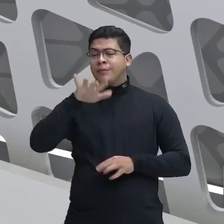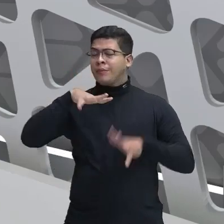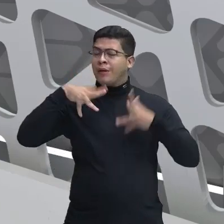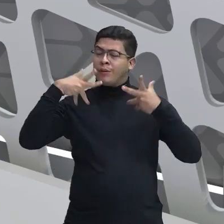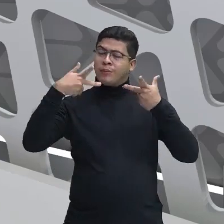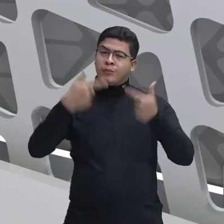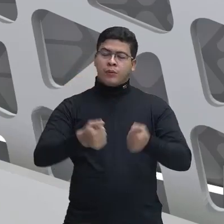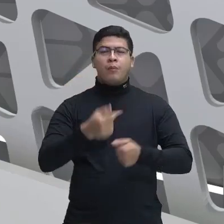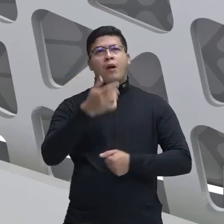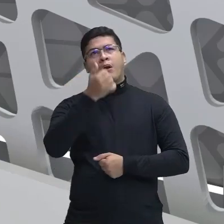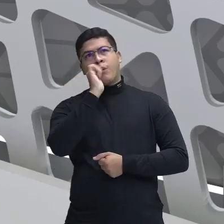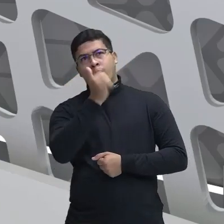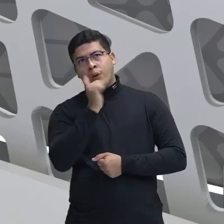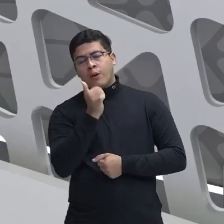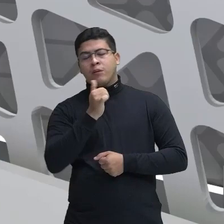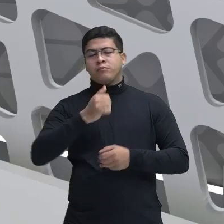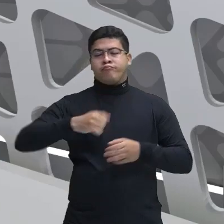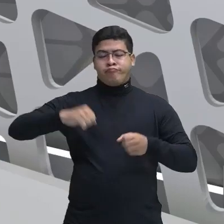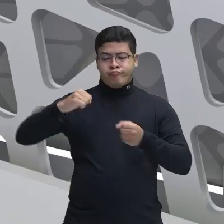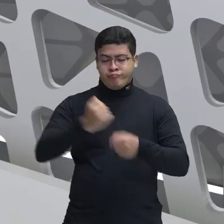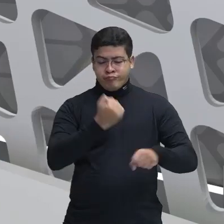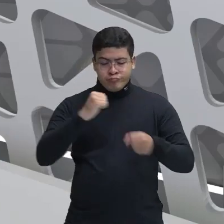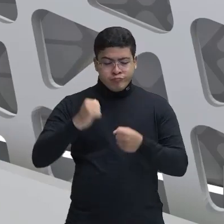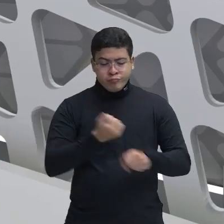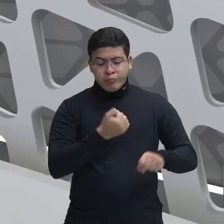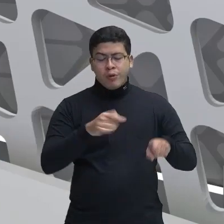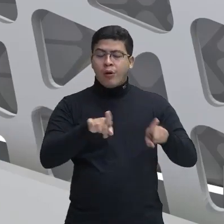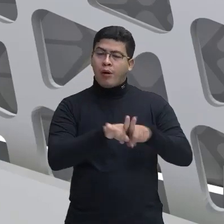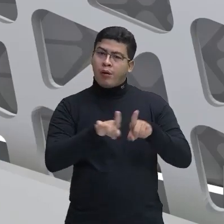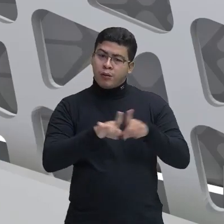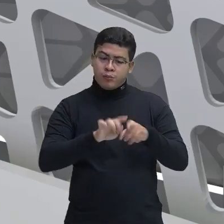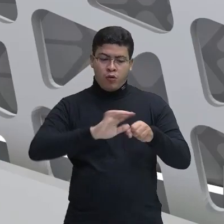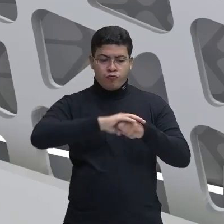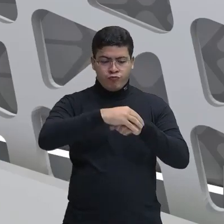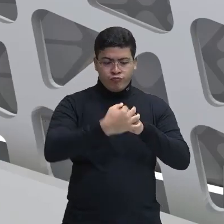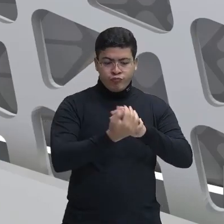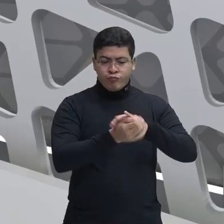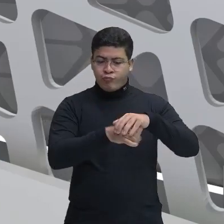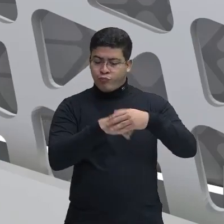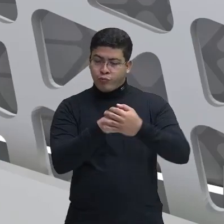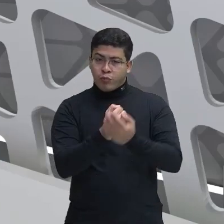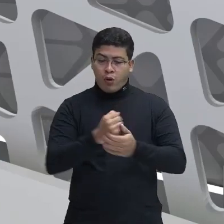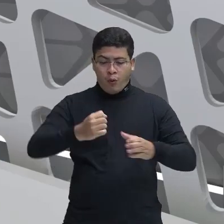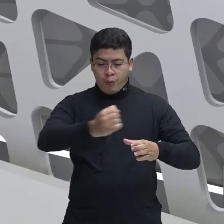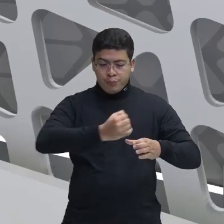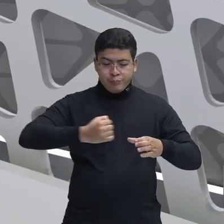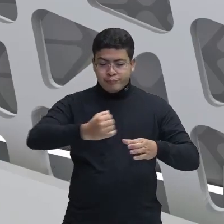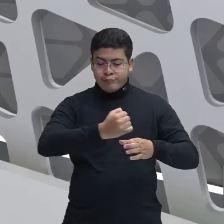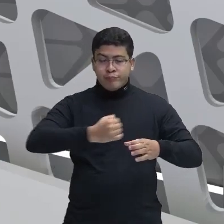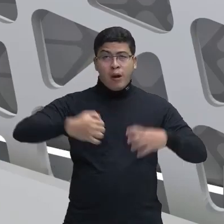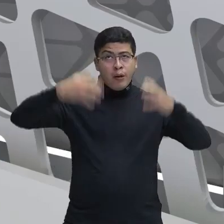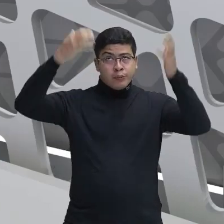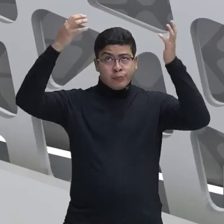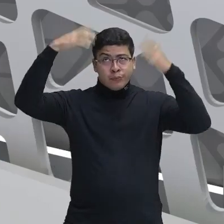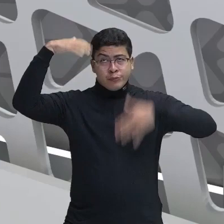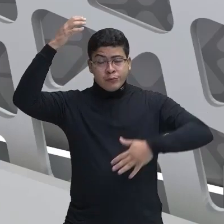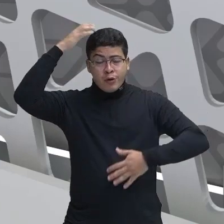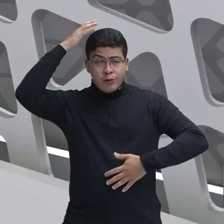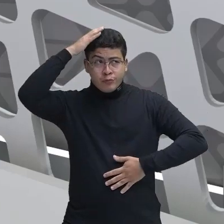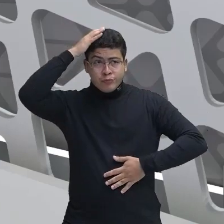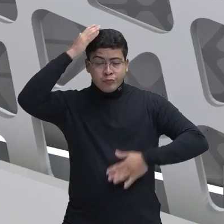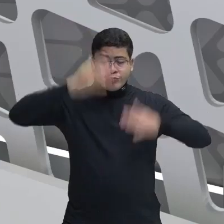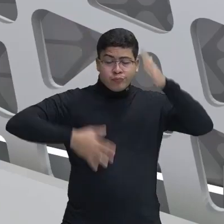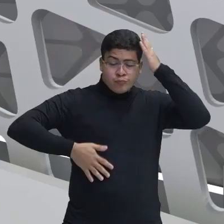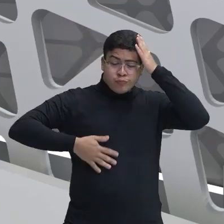para beber, para lavar frutas, verduras, para cozinhar, para higiene, para tomar banho,